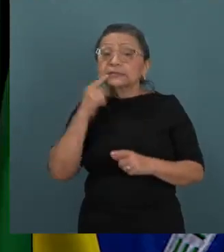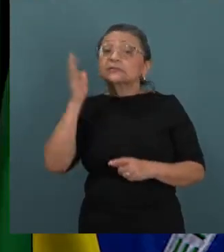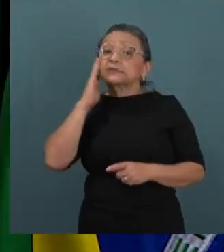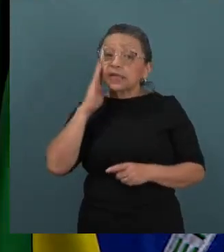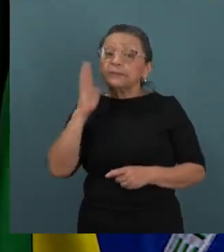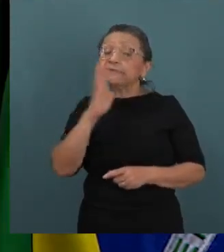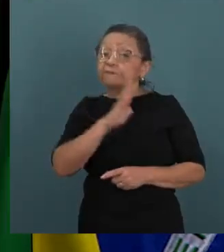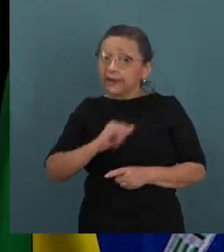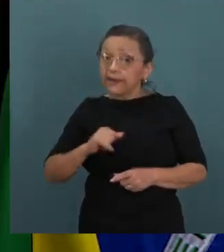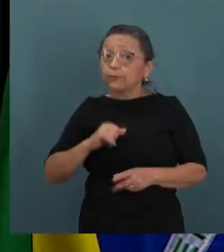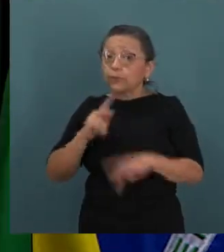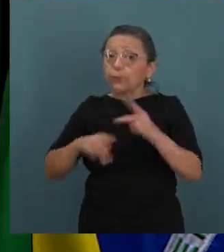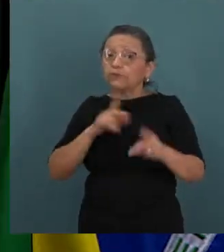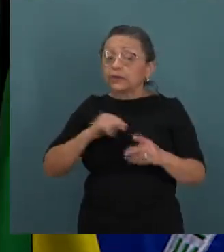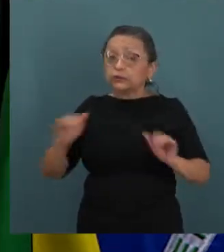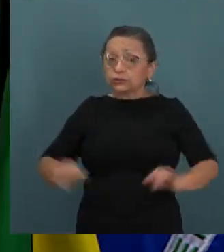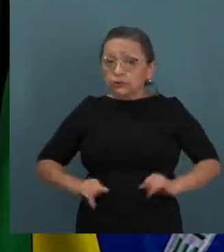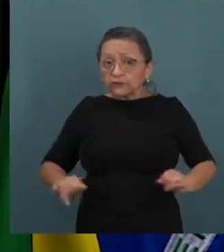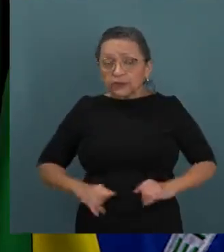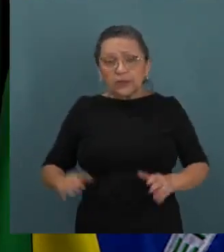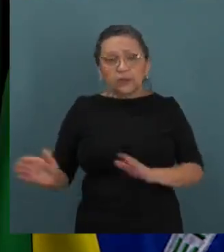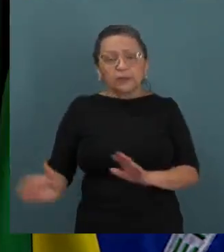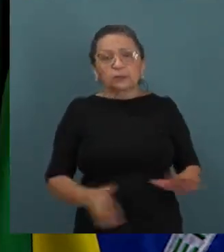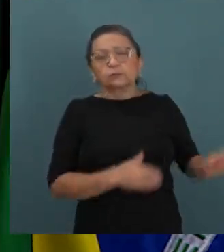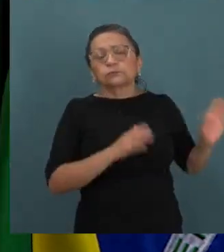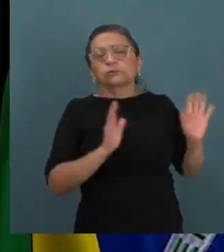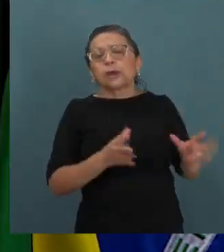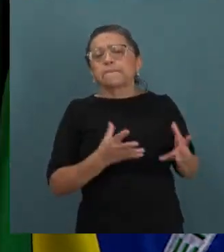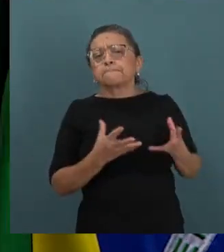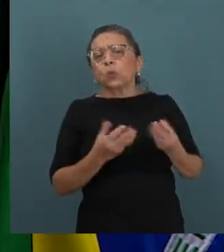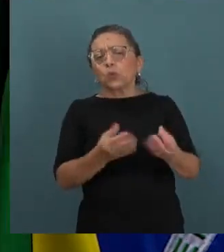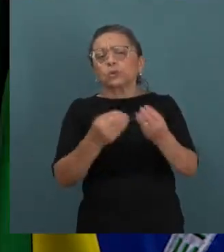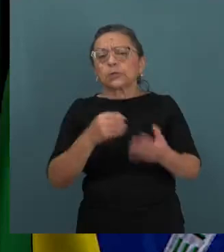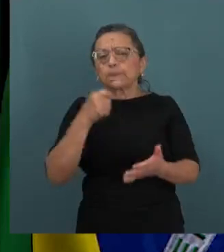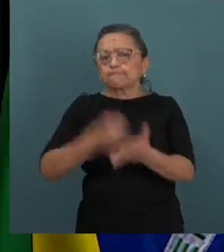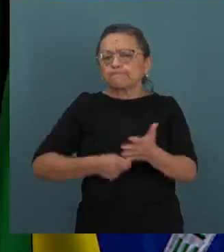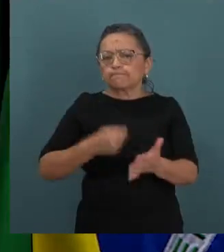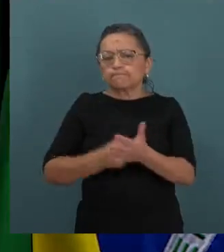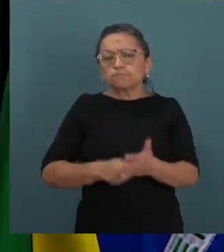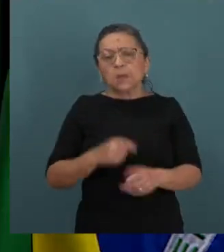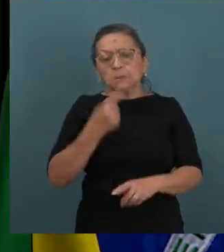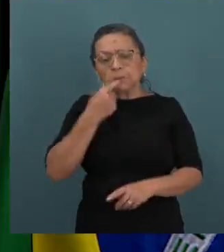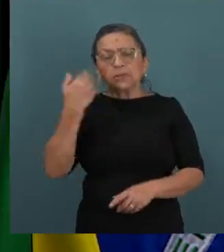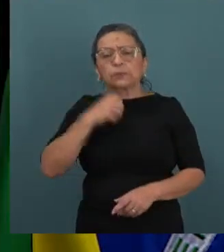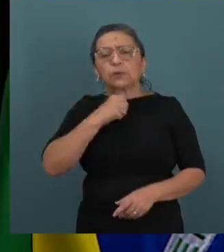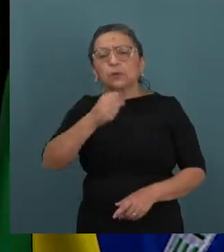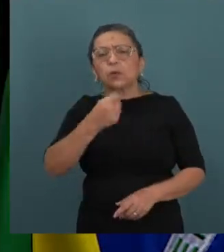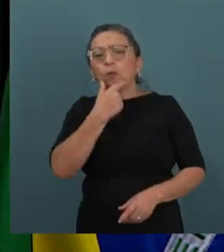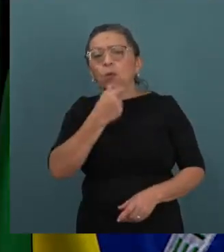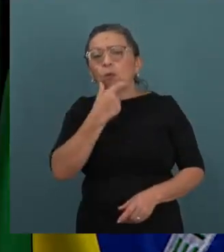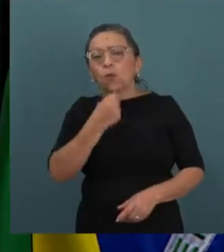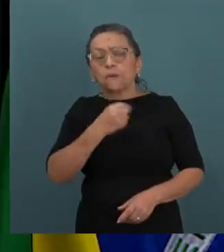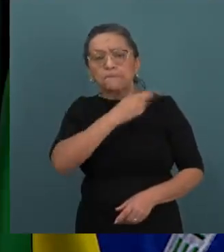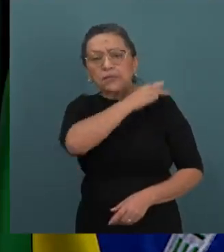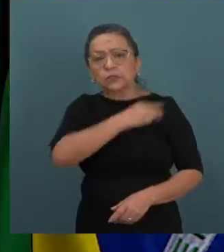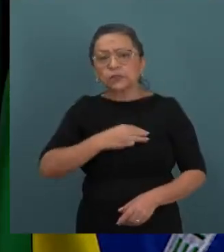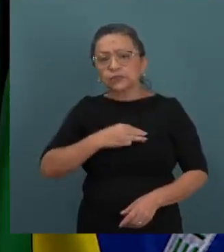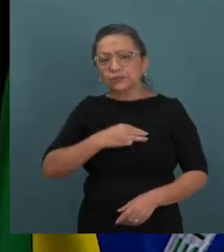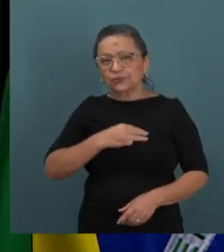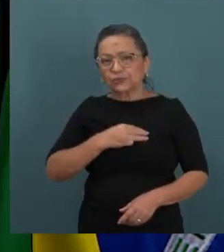vai pagar, é o povo. Depois de muita pressão, em entrevista recente, o ministro da Fazenda, Fernando